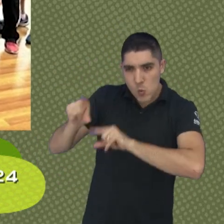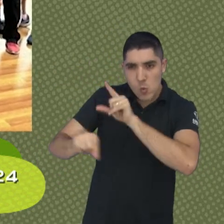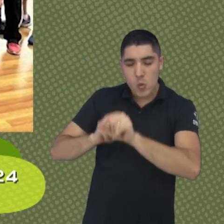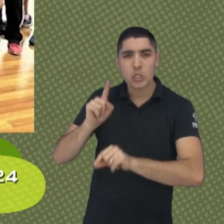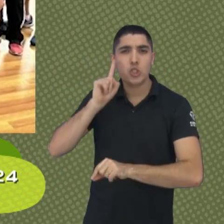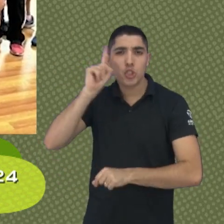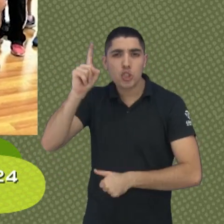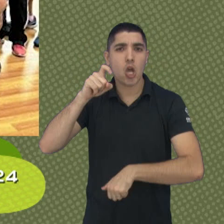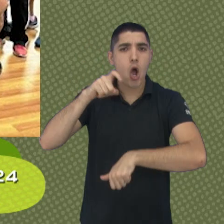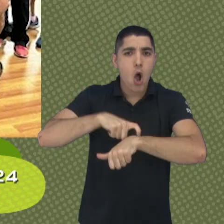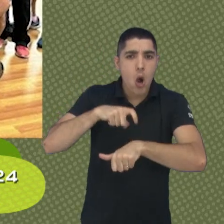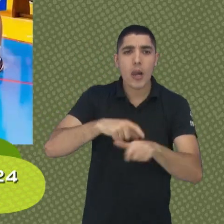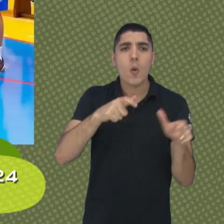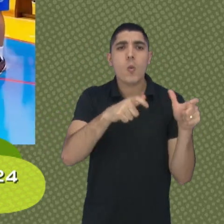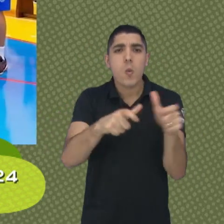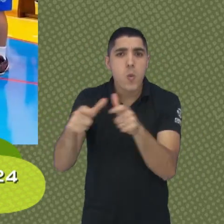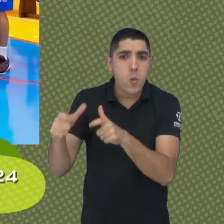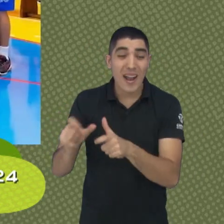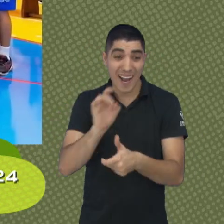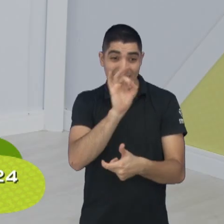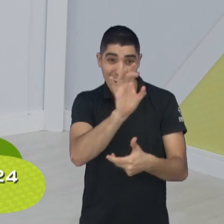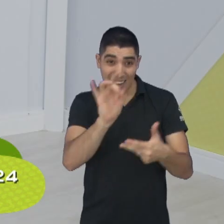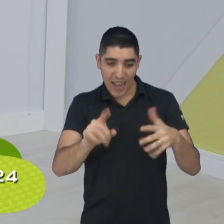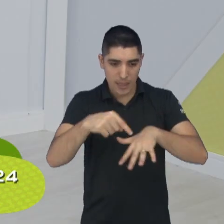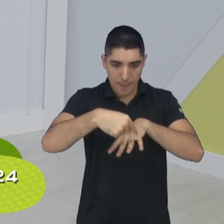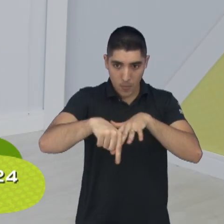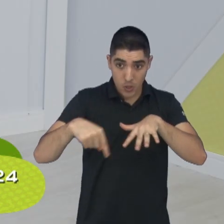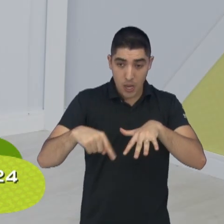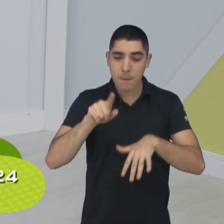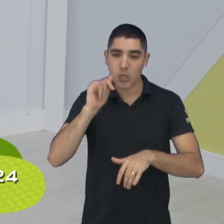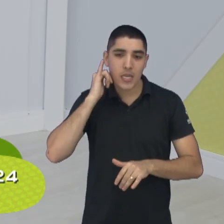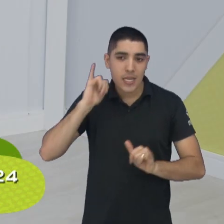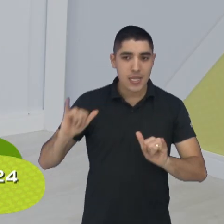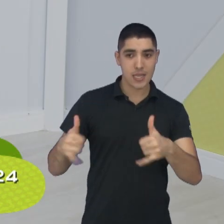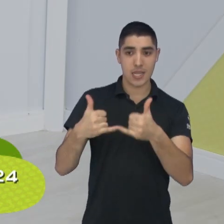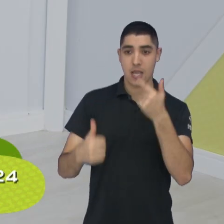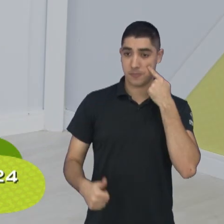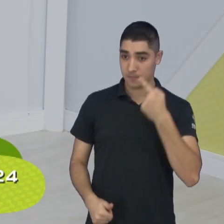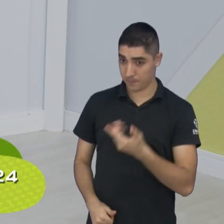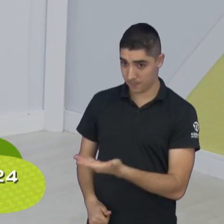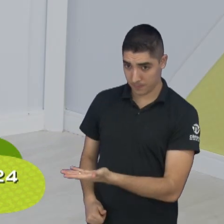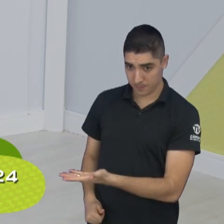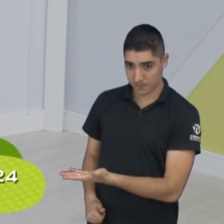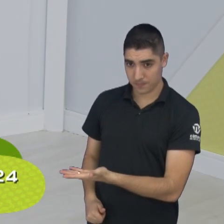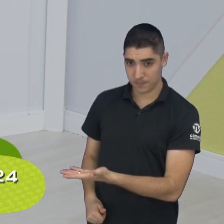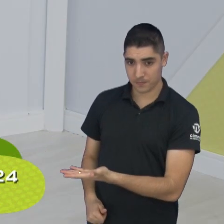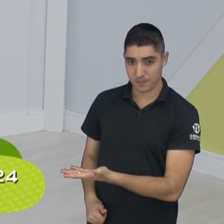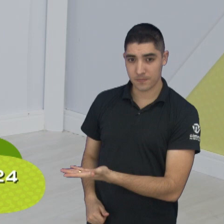datas, horários, locais de cada modalidade, ligue no telefone